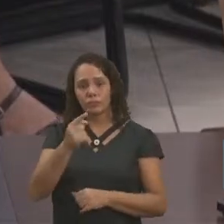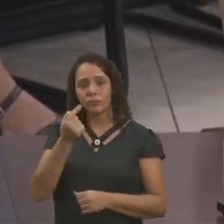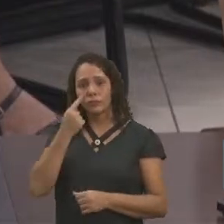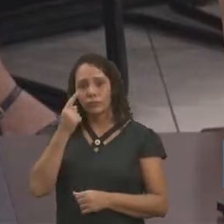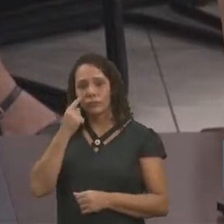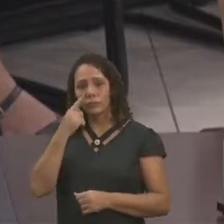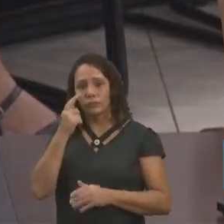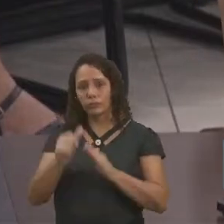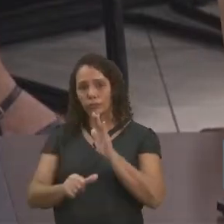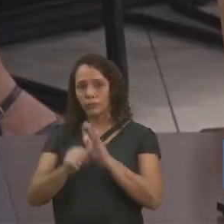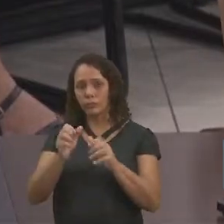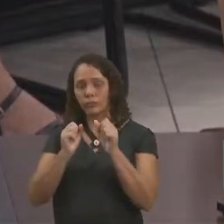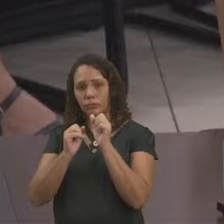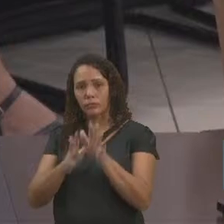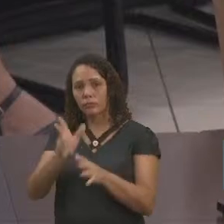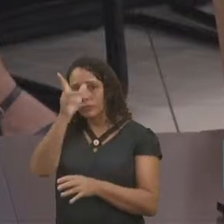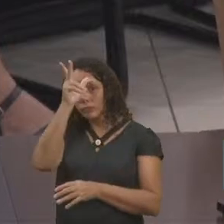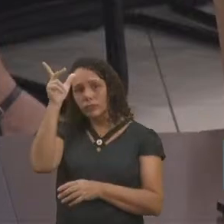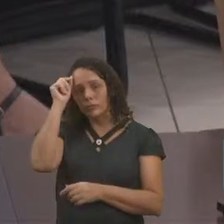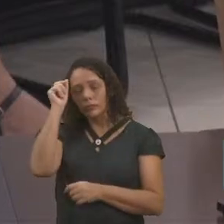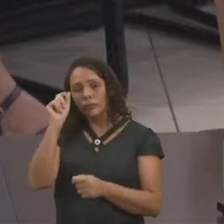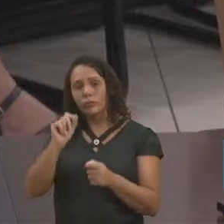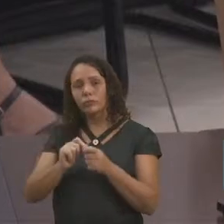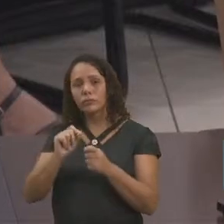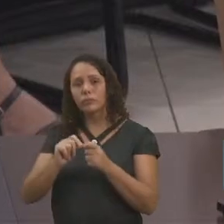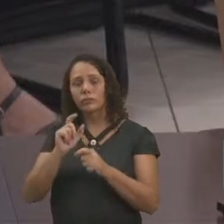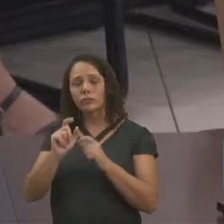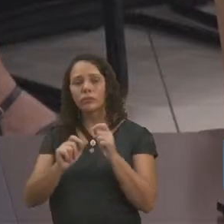a primeira ação do prefeito foi fazer um